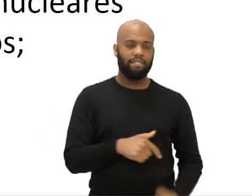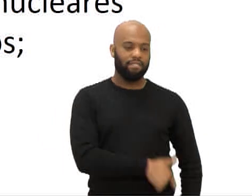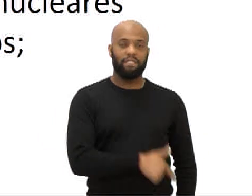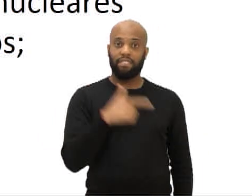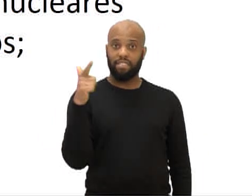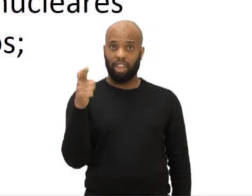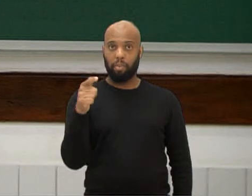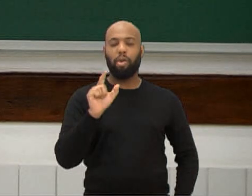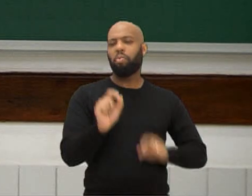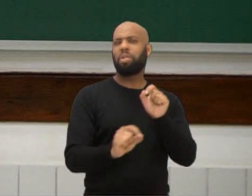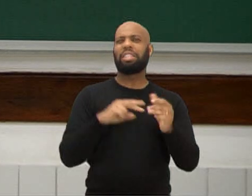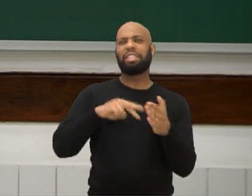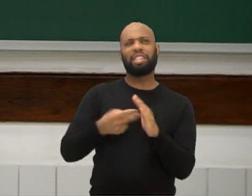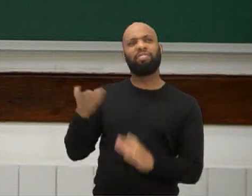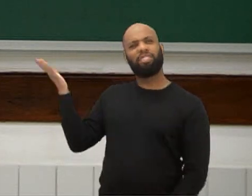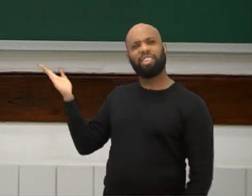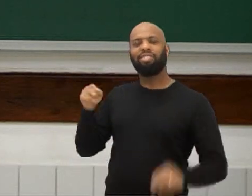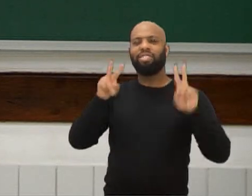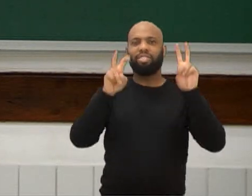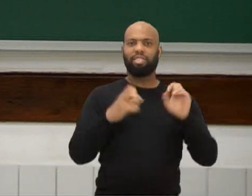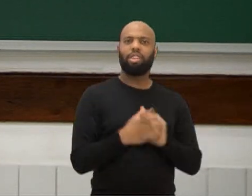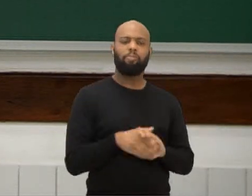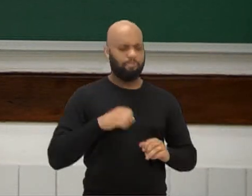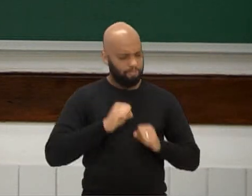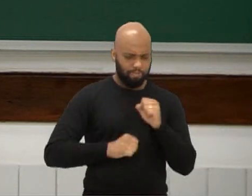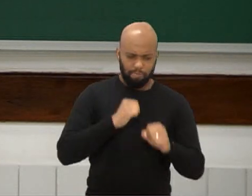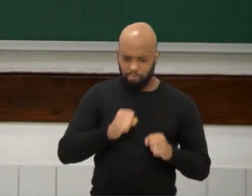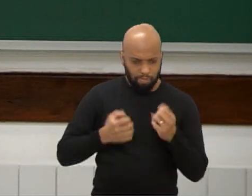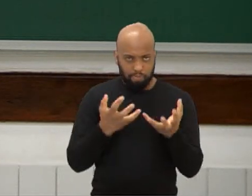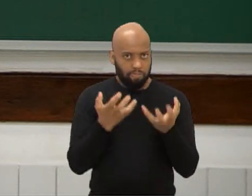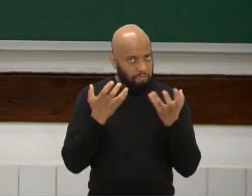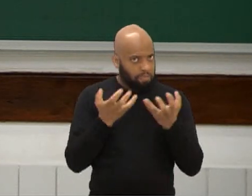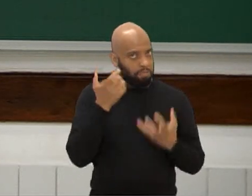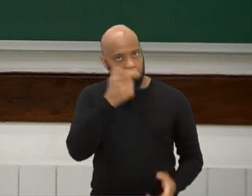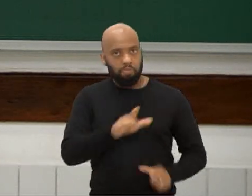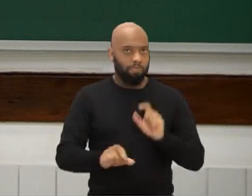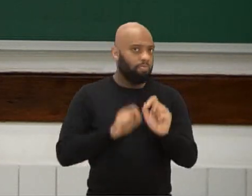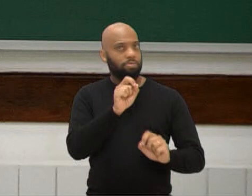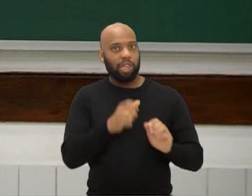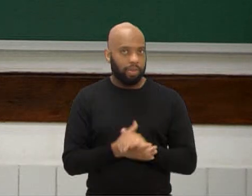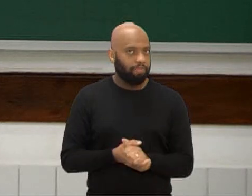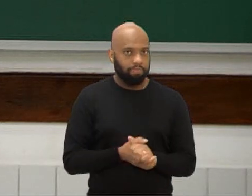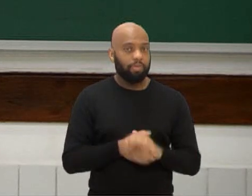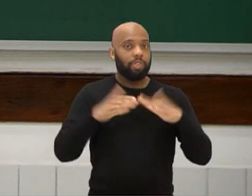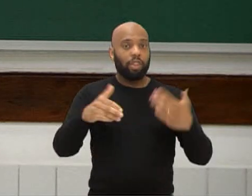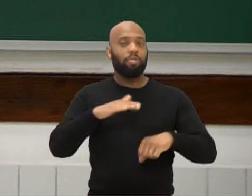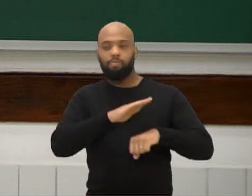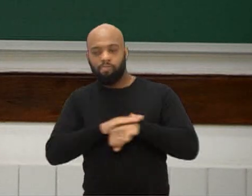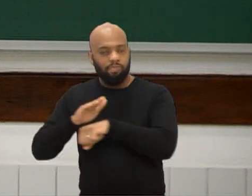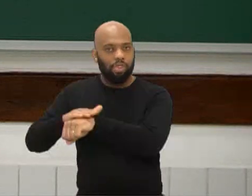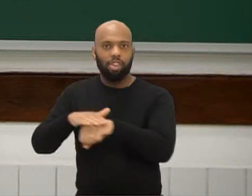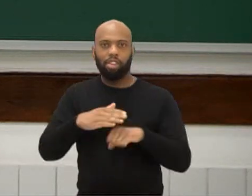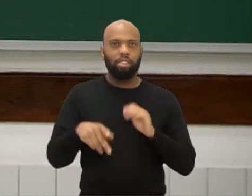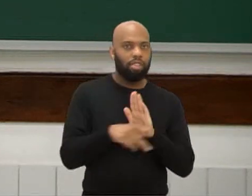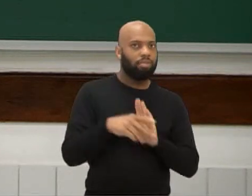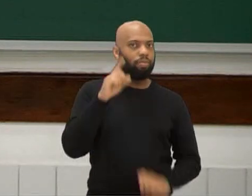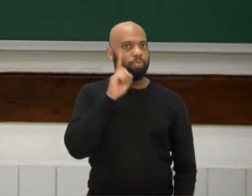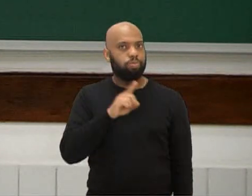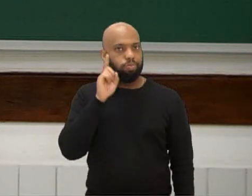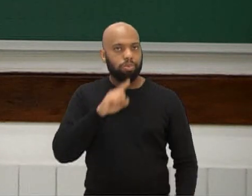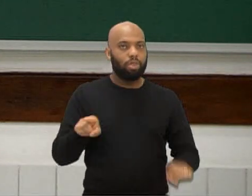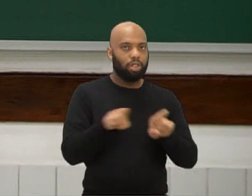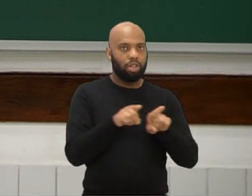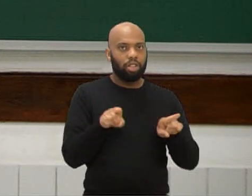armamentista. O que é a corrida armamentista? A corrida armamentista, pessoal, ela é o seguinte, é o momento em que os Estados Unidos e a